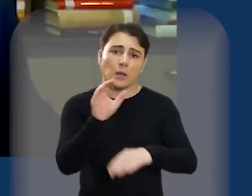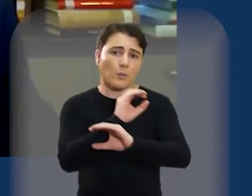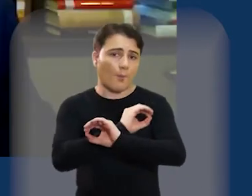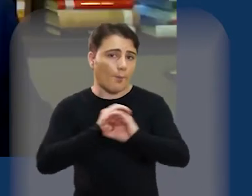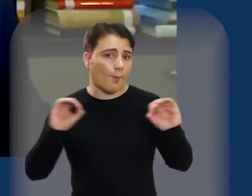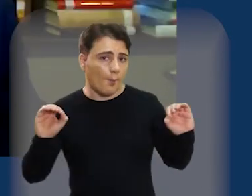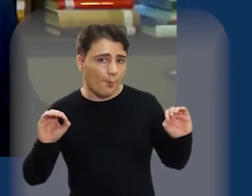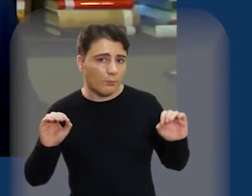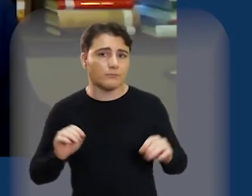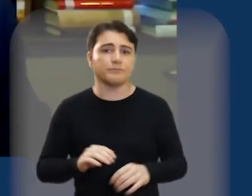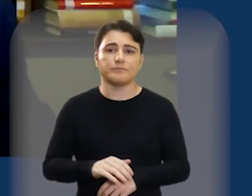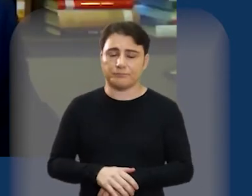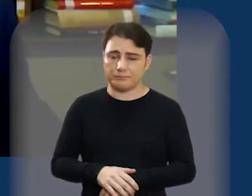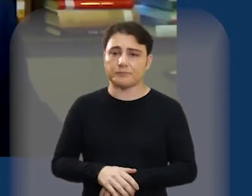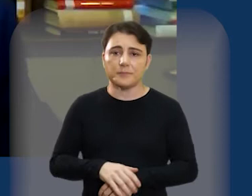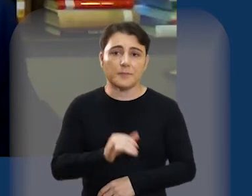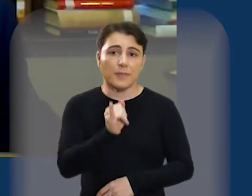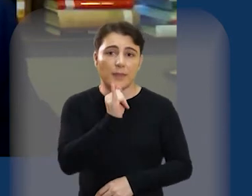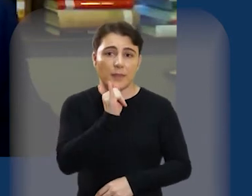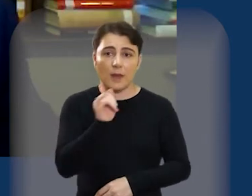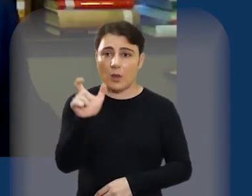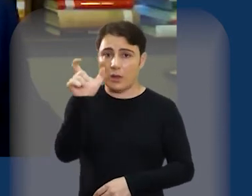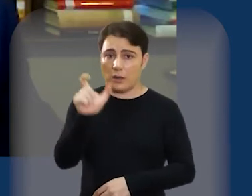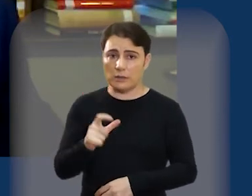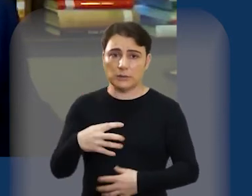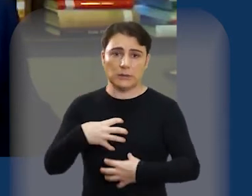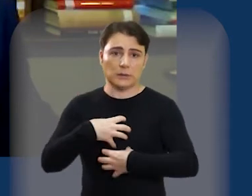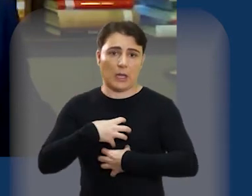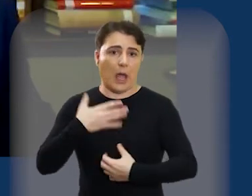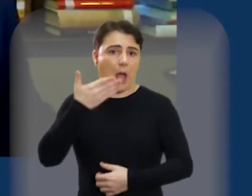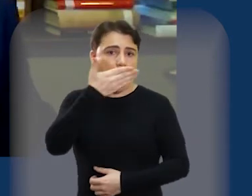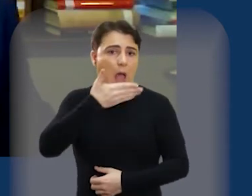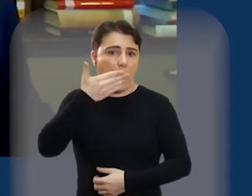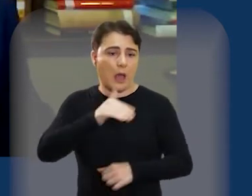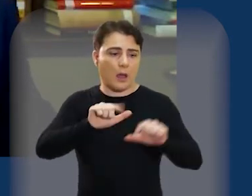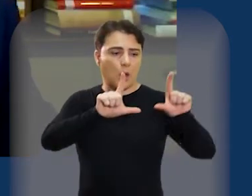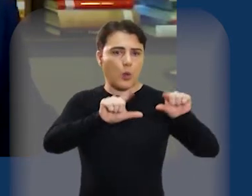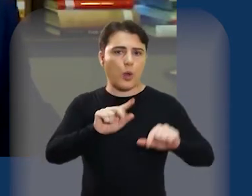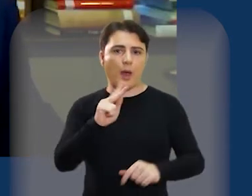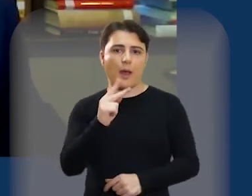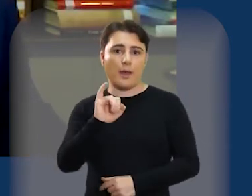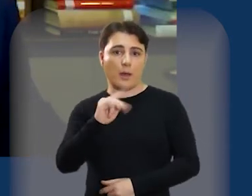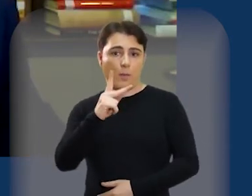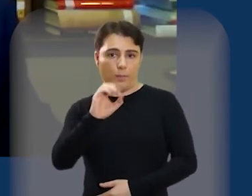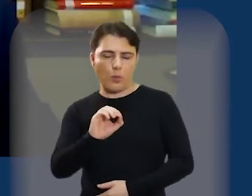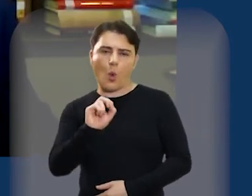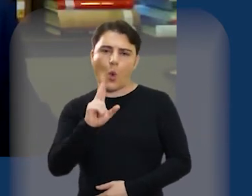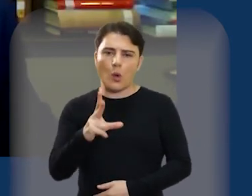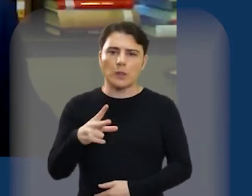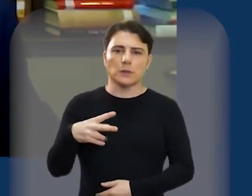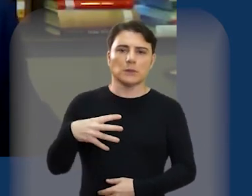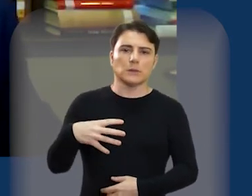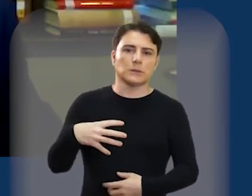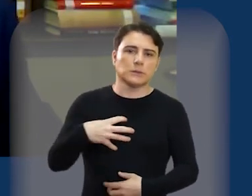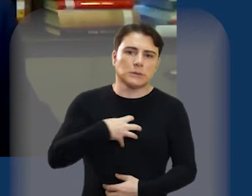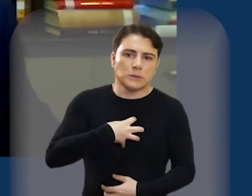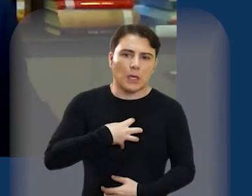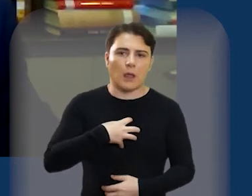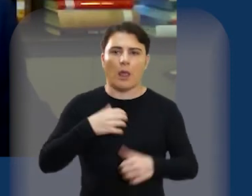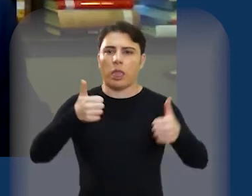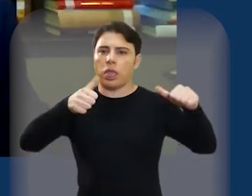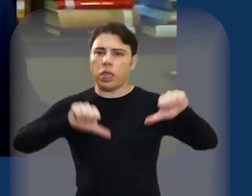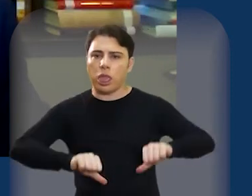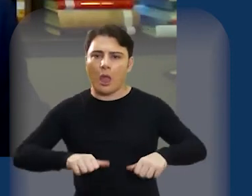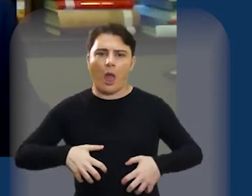pessoa pode ter hipoglicemia, um mal-estar, náuseas, vertigens. Tem pessoas que até têm vômitos